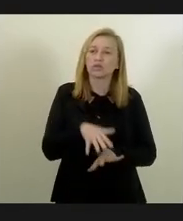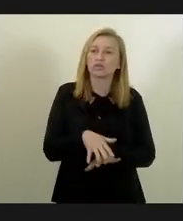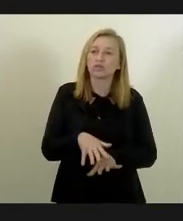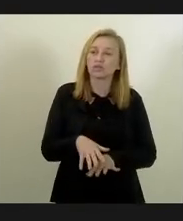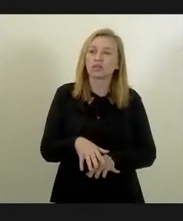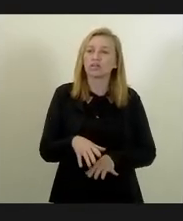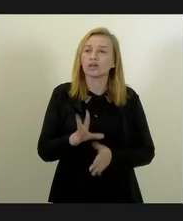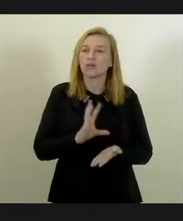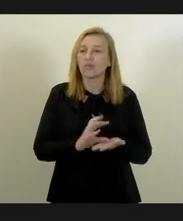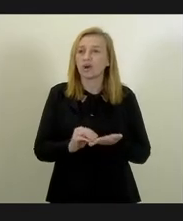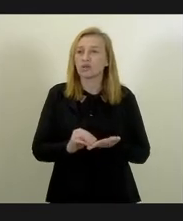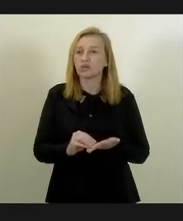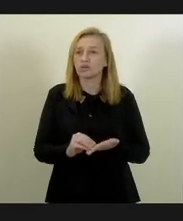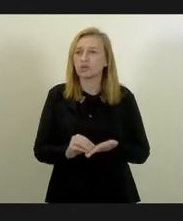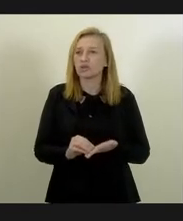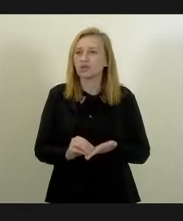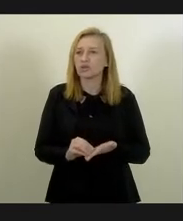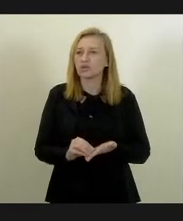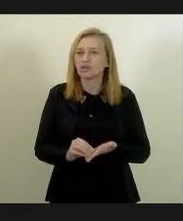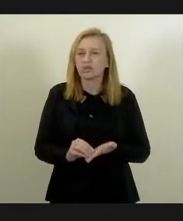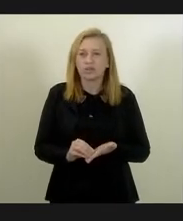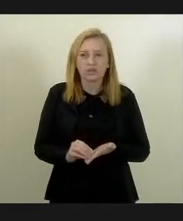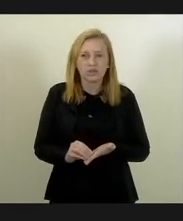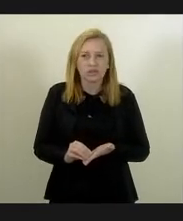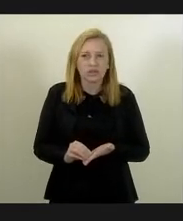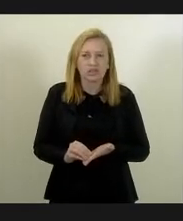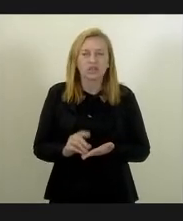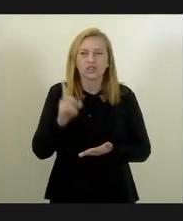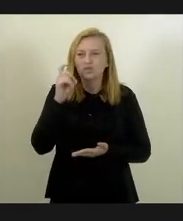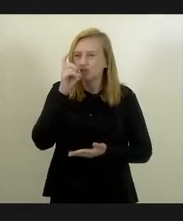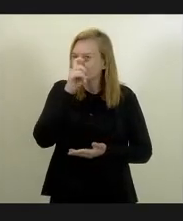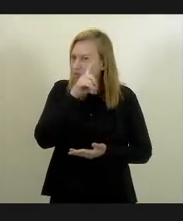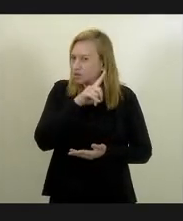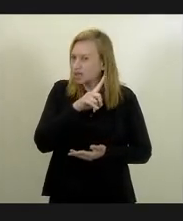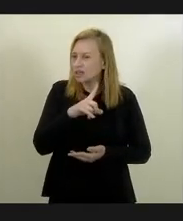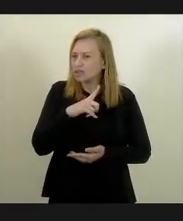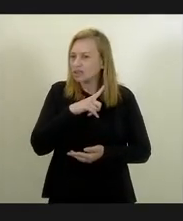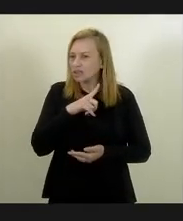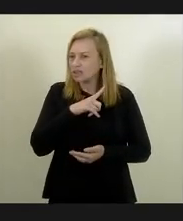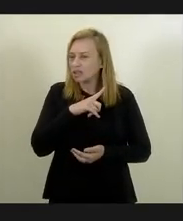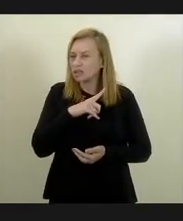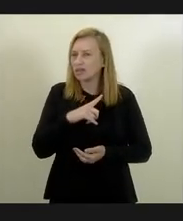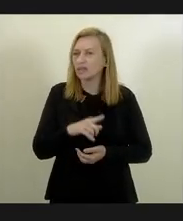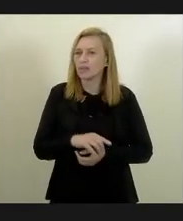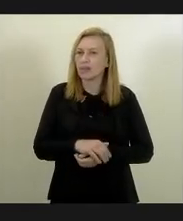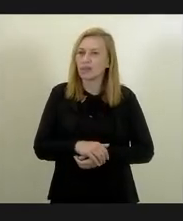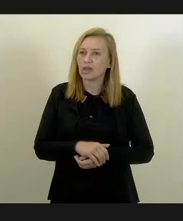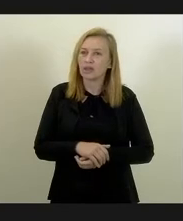pauta. Só que a gente tem muita dificuldade, né, aqui do lado de cá.